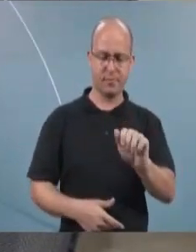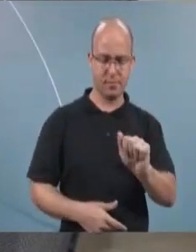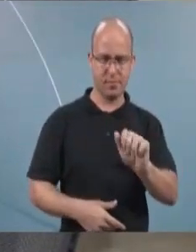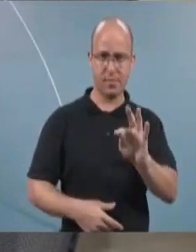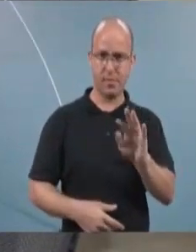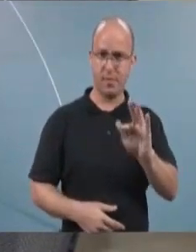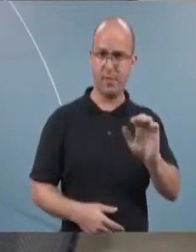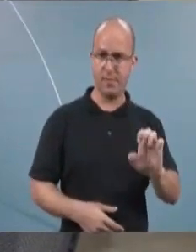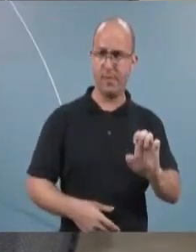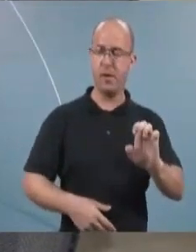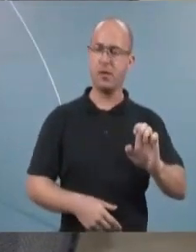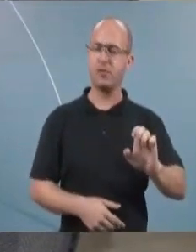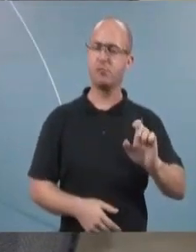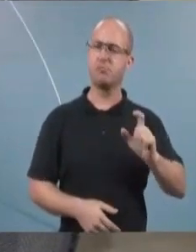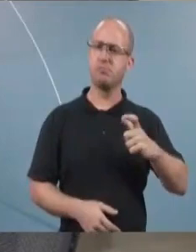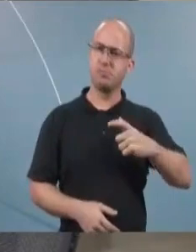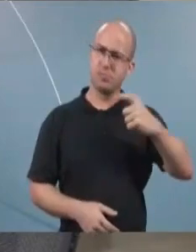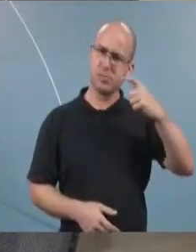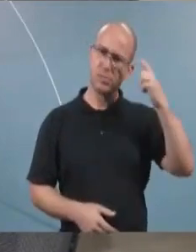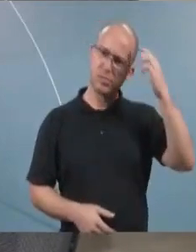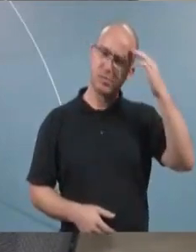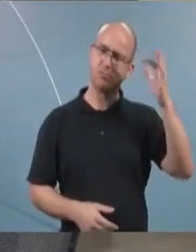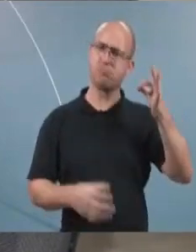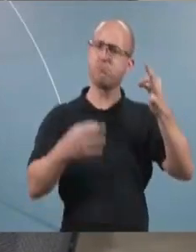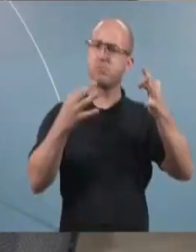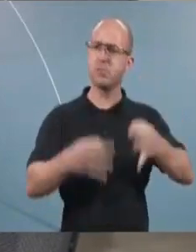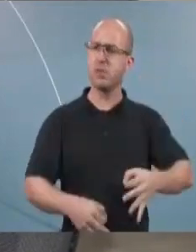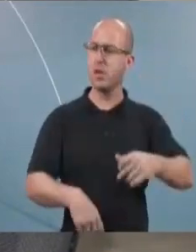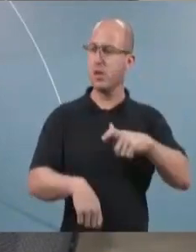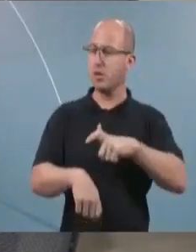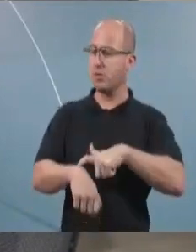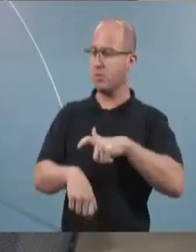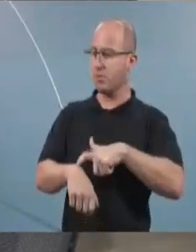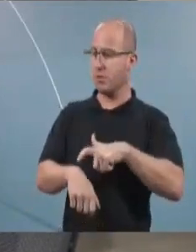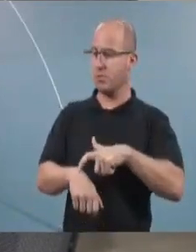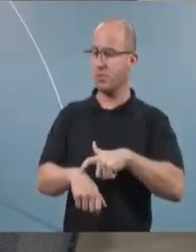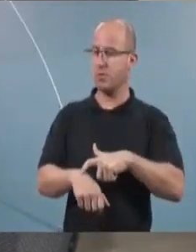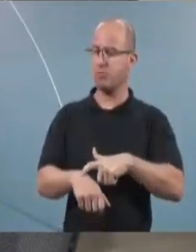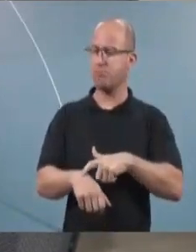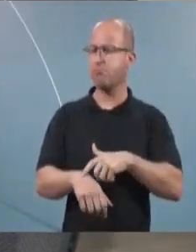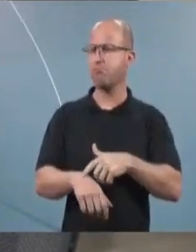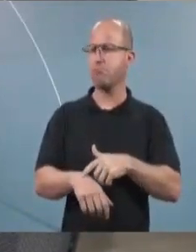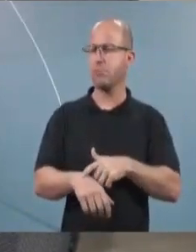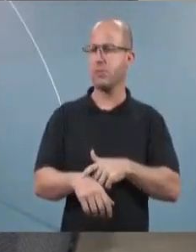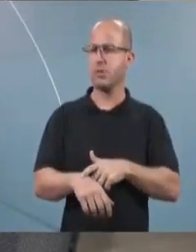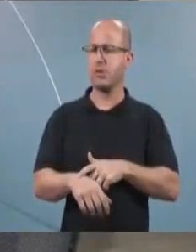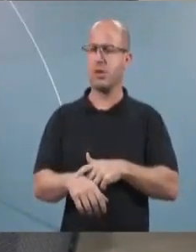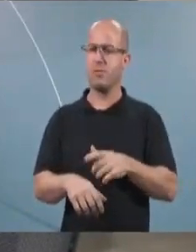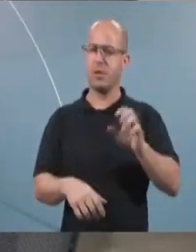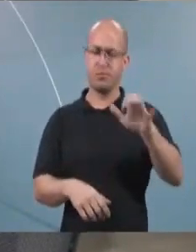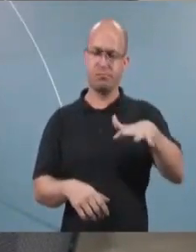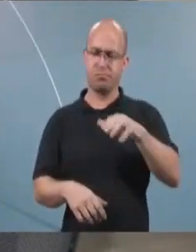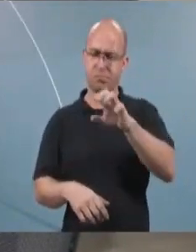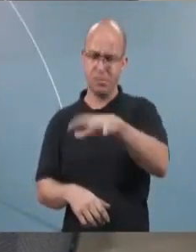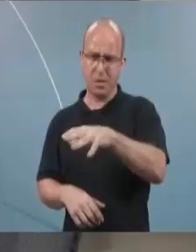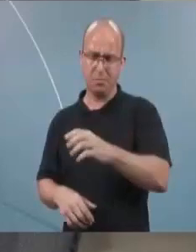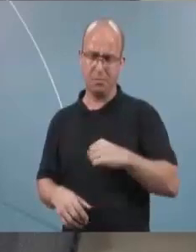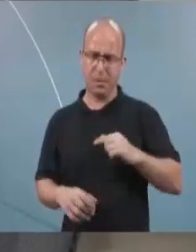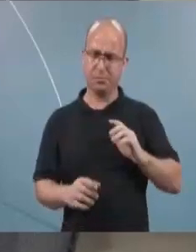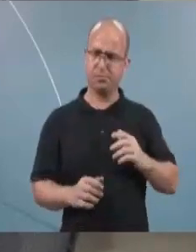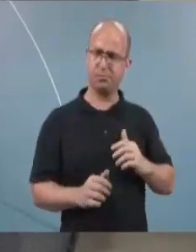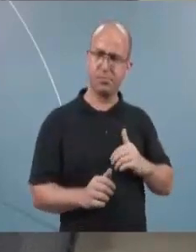tenho coerência porque na hora que é para ir atrás dessas instituições desses